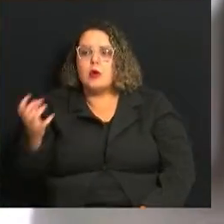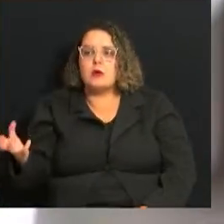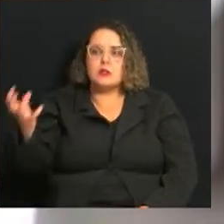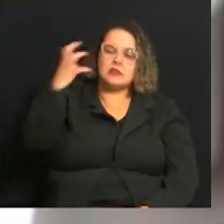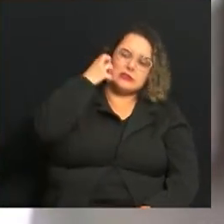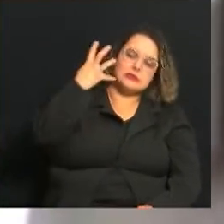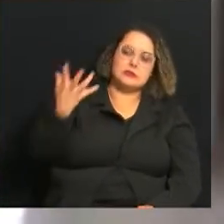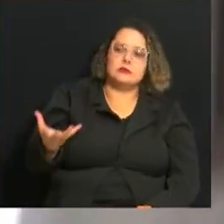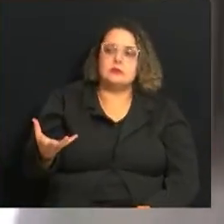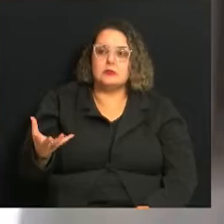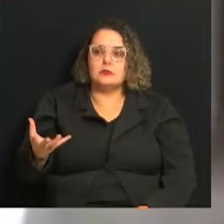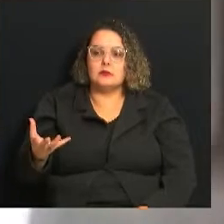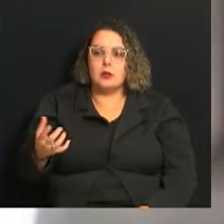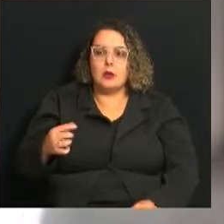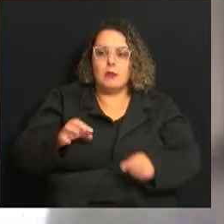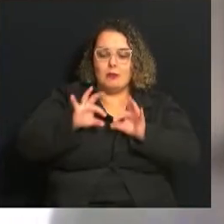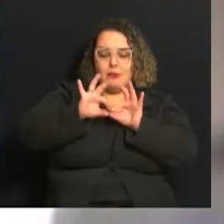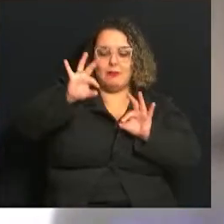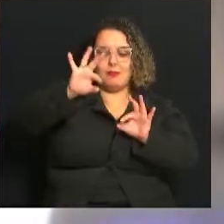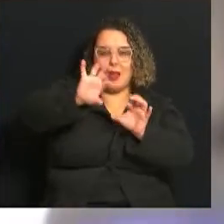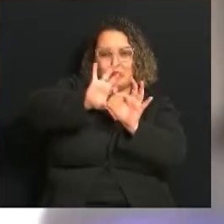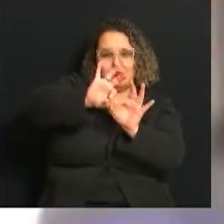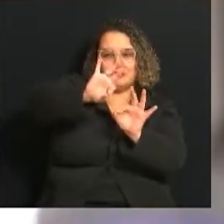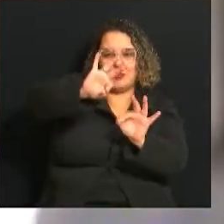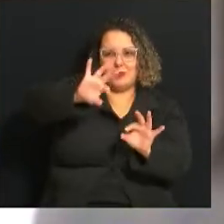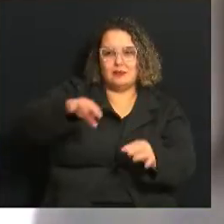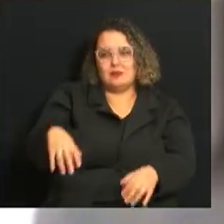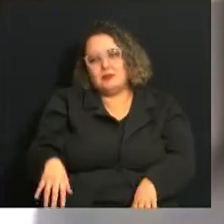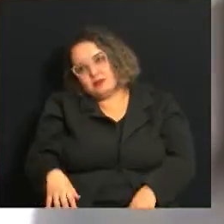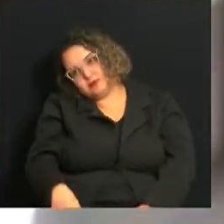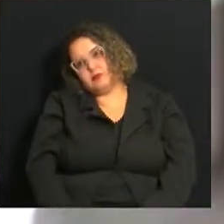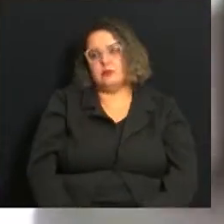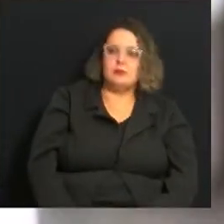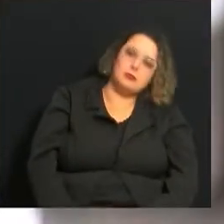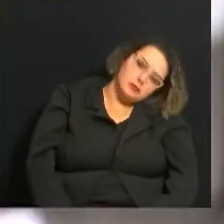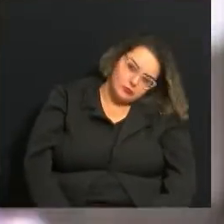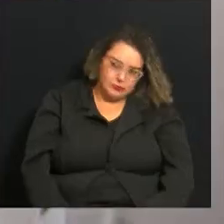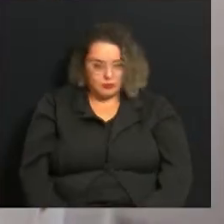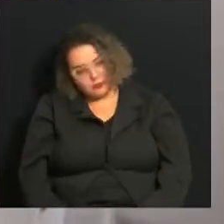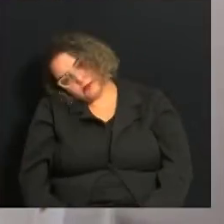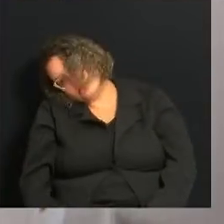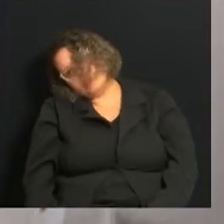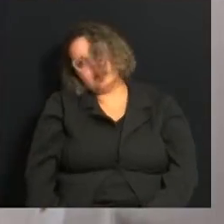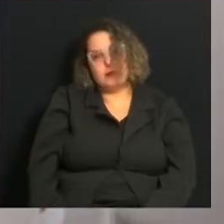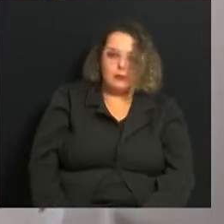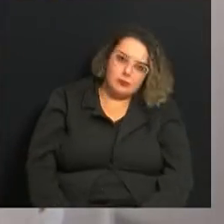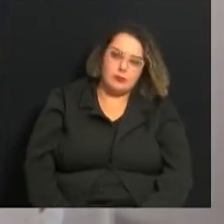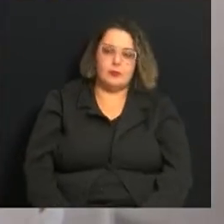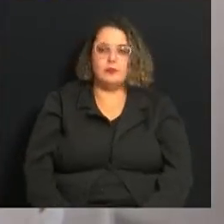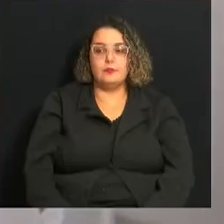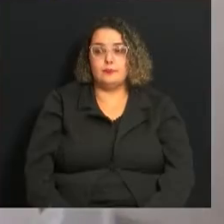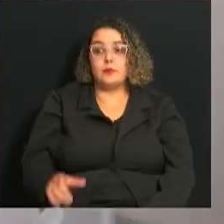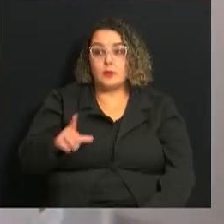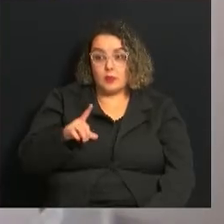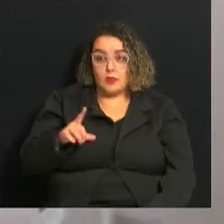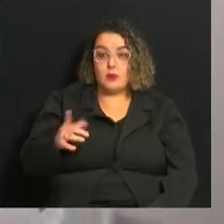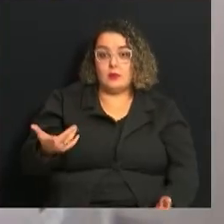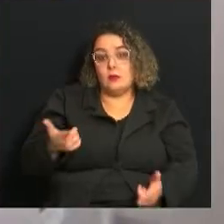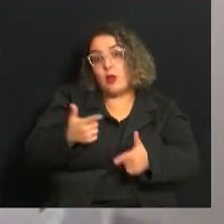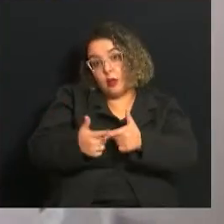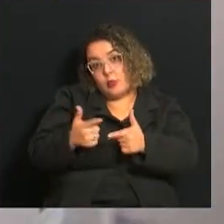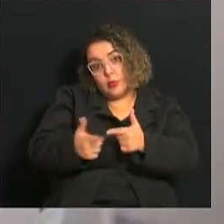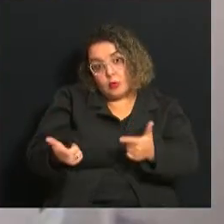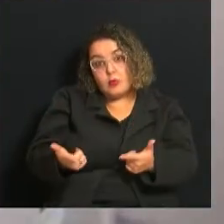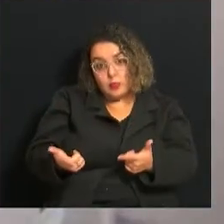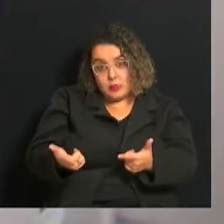lesão perto da coluna e agora fica assim, com a cabecinha toda torta. Ela teve um acidente doméstico, que acontece muito